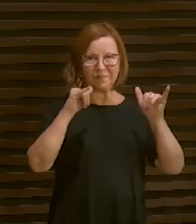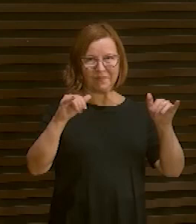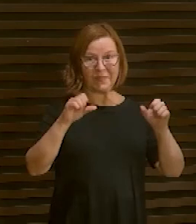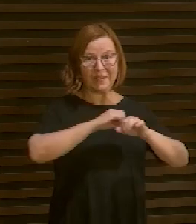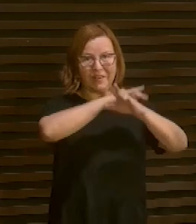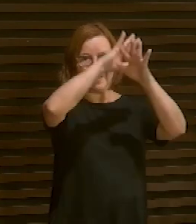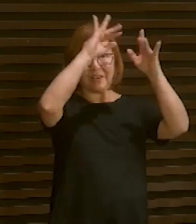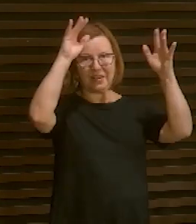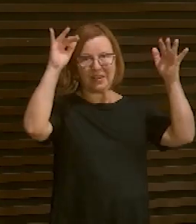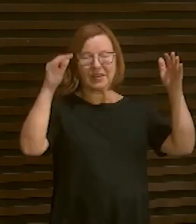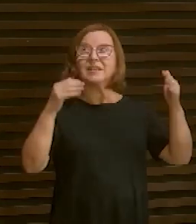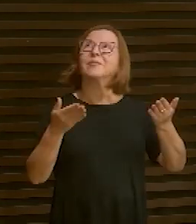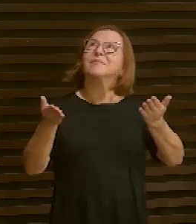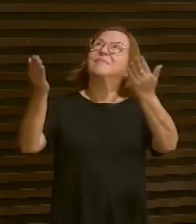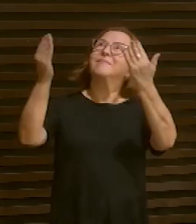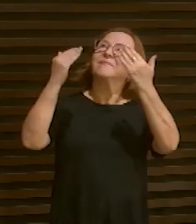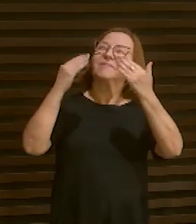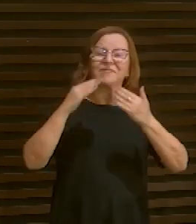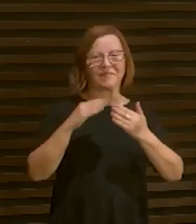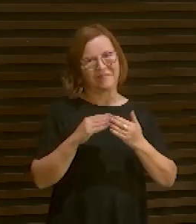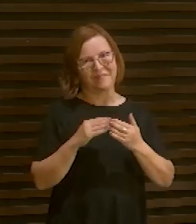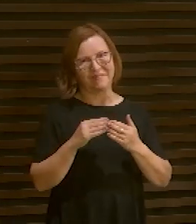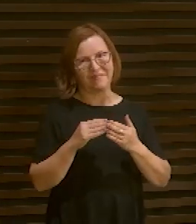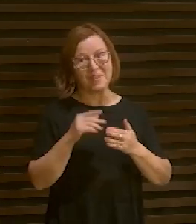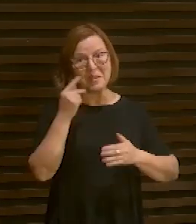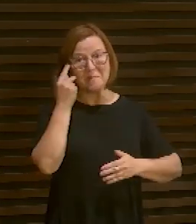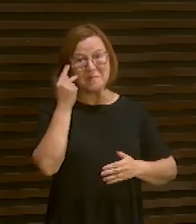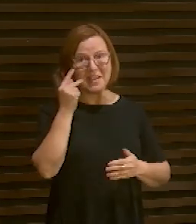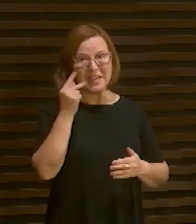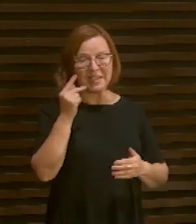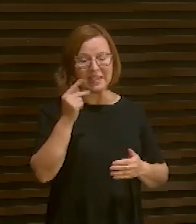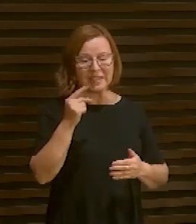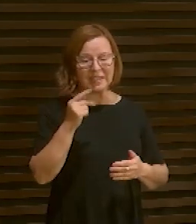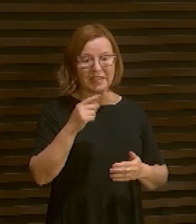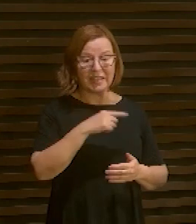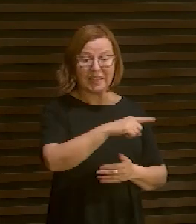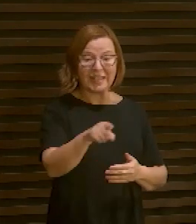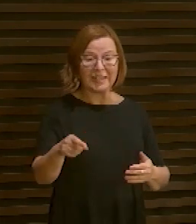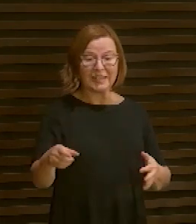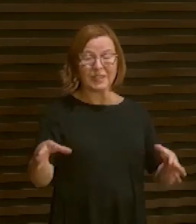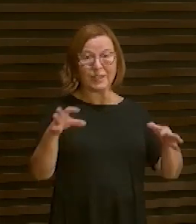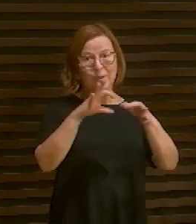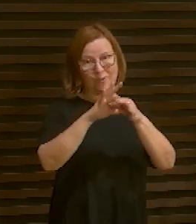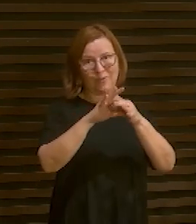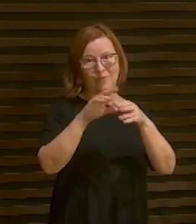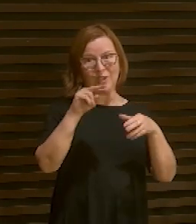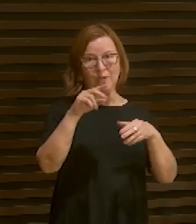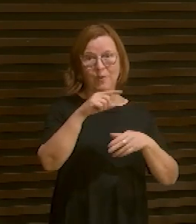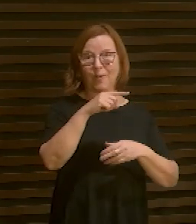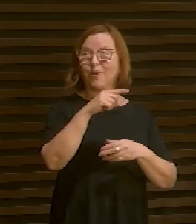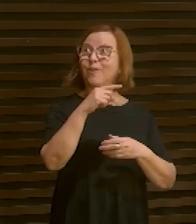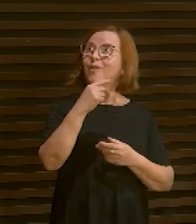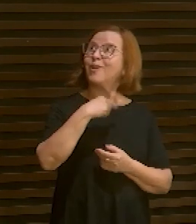transmitido a glória que me tens dado, para que sejam um como nós o